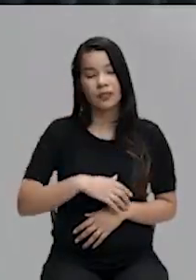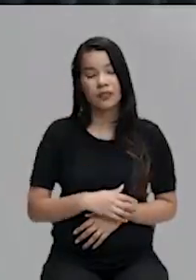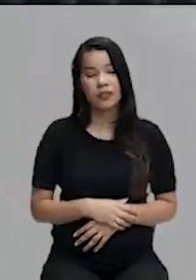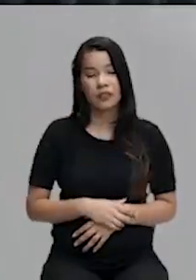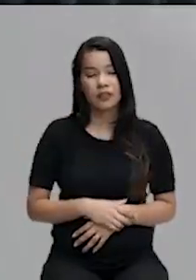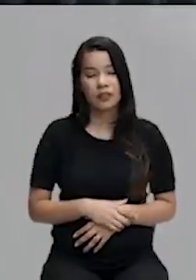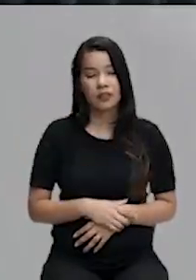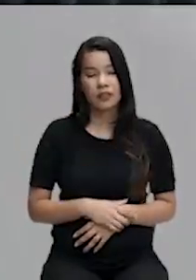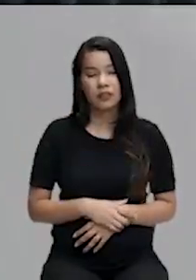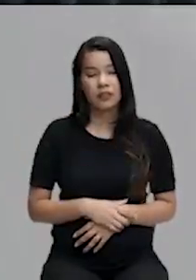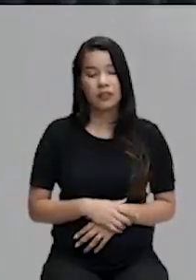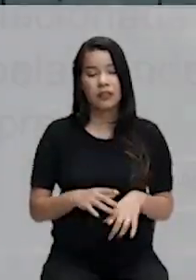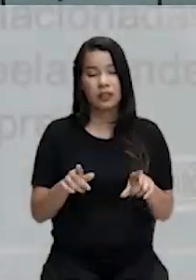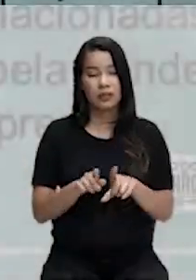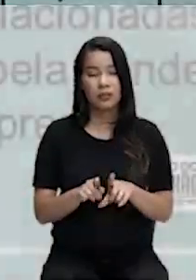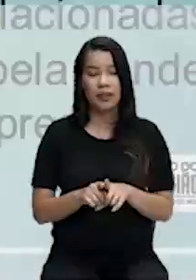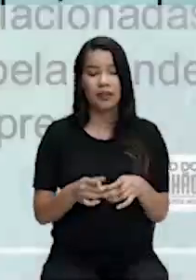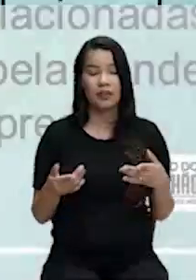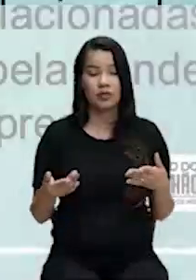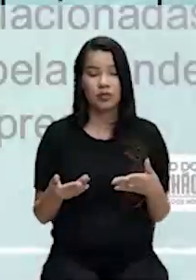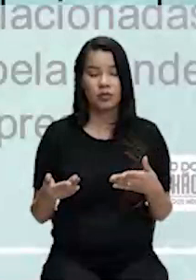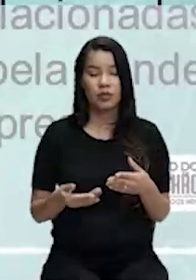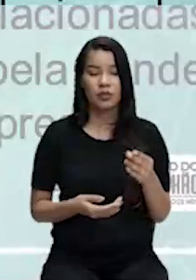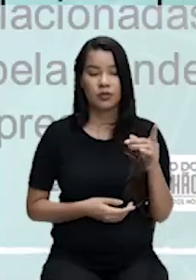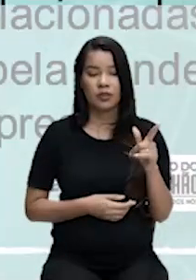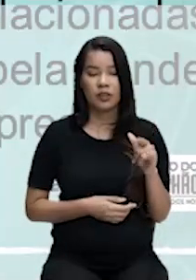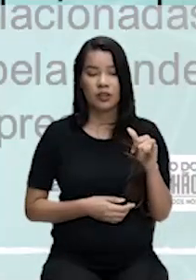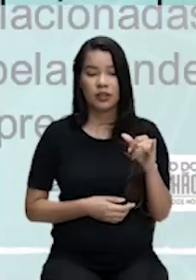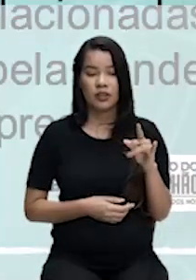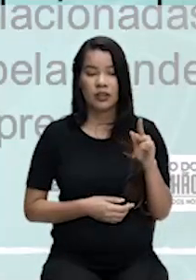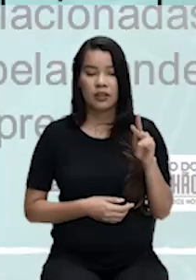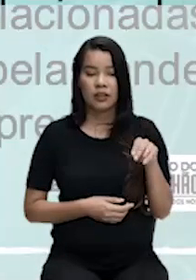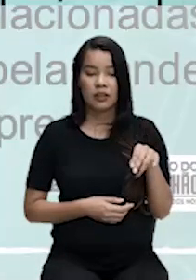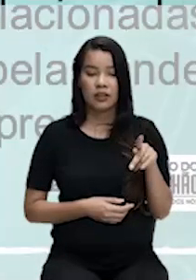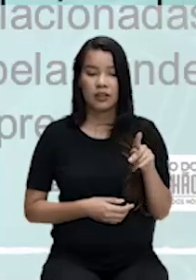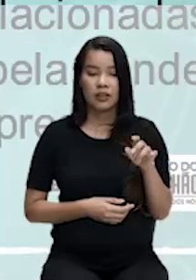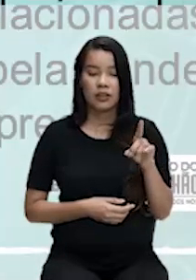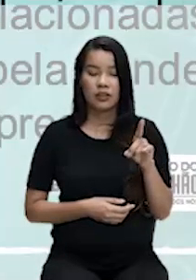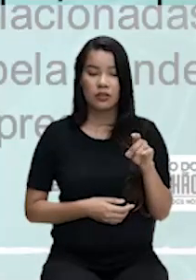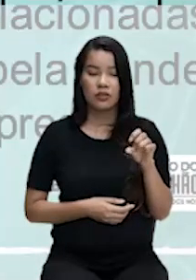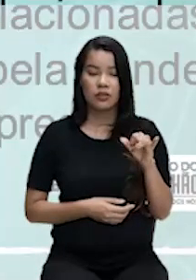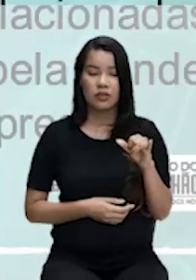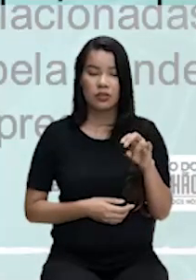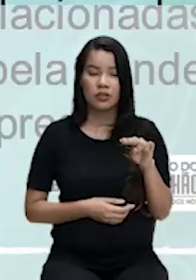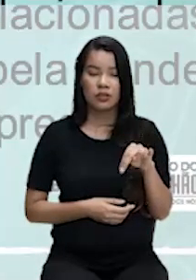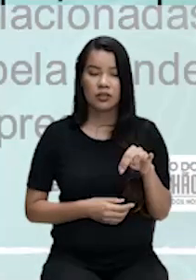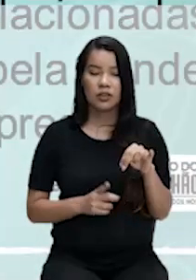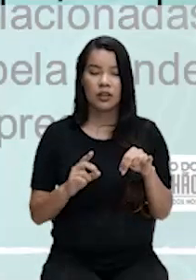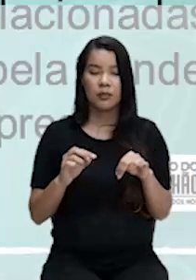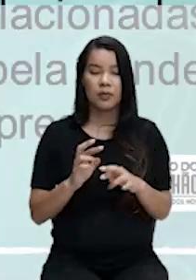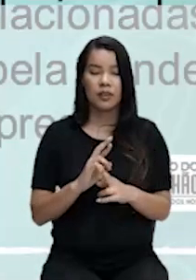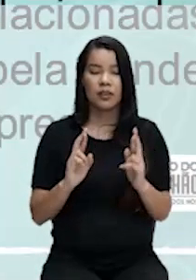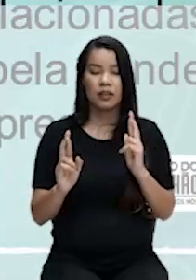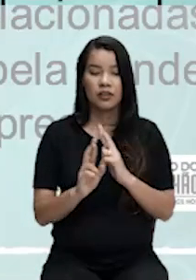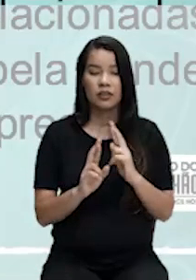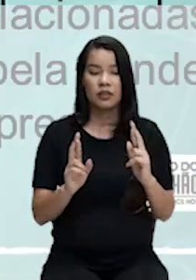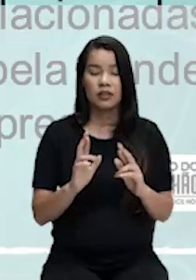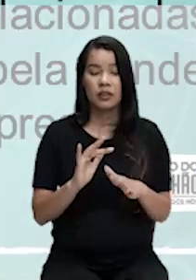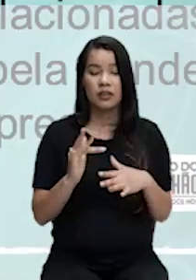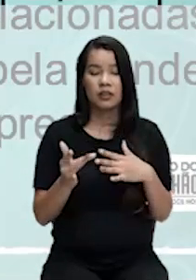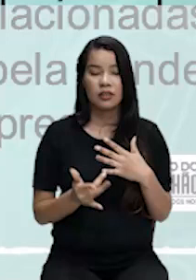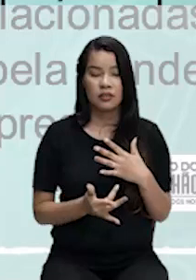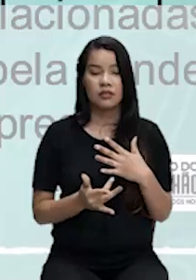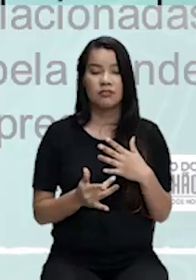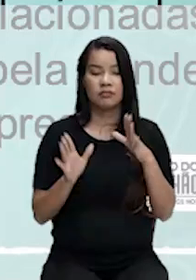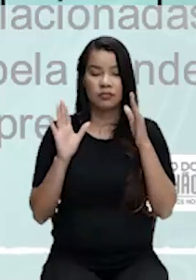instantâneo. O LinkedIn. A maior rede social voltada para profissionais tem se tornado cada vez mais parecida com